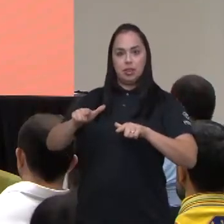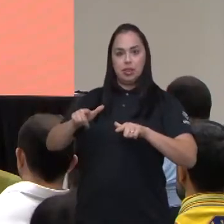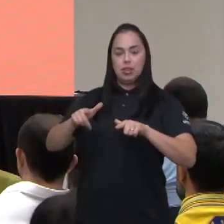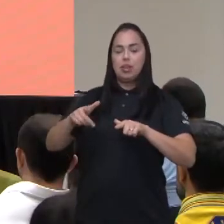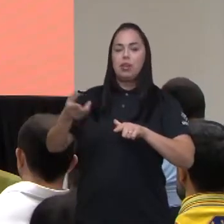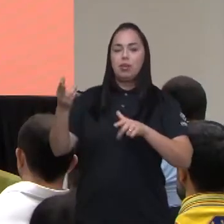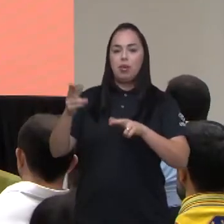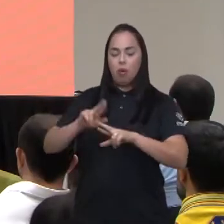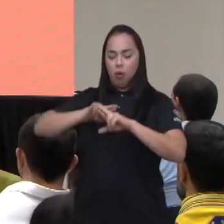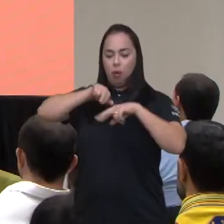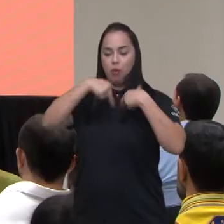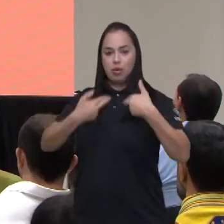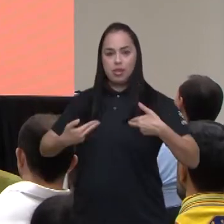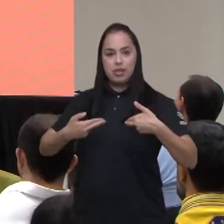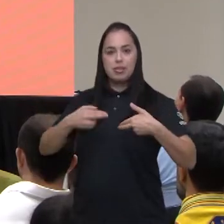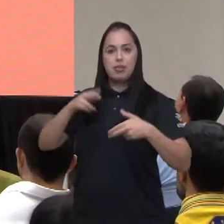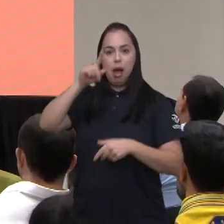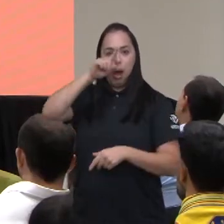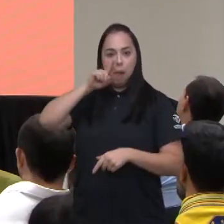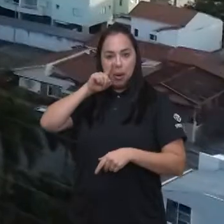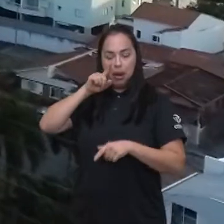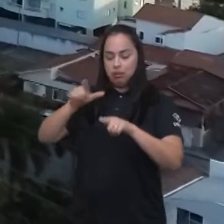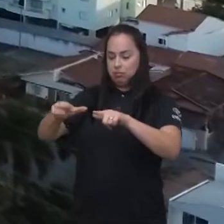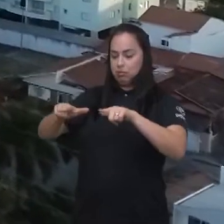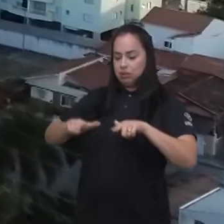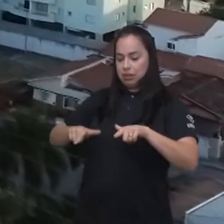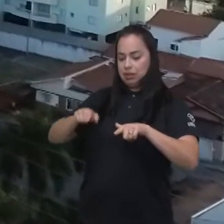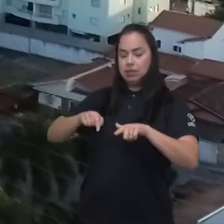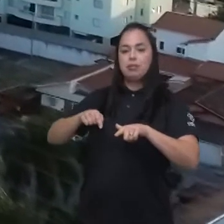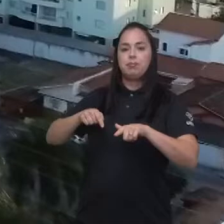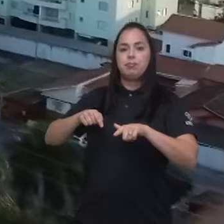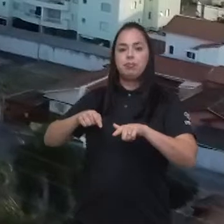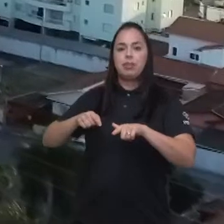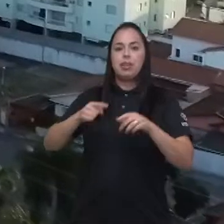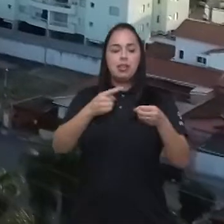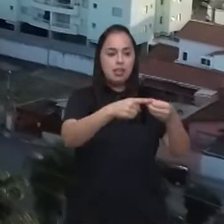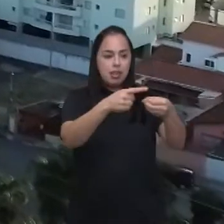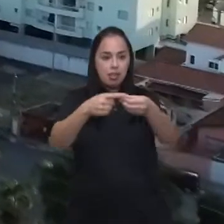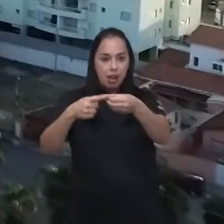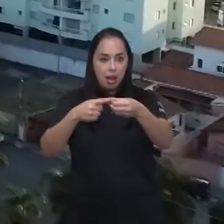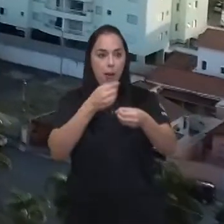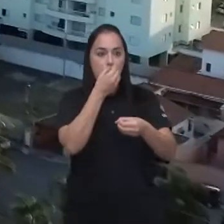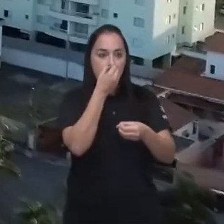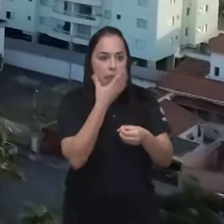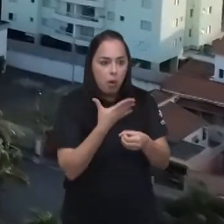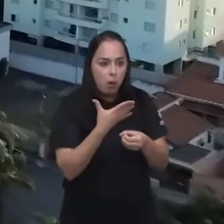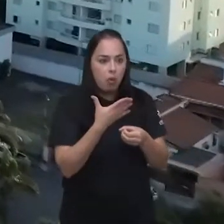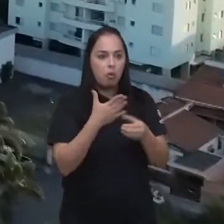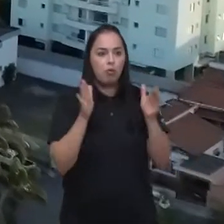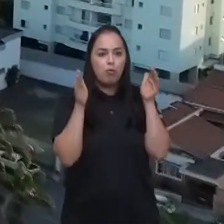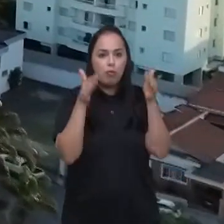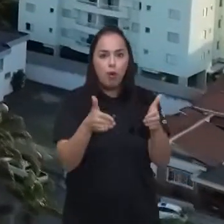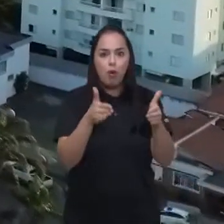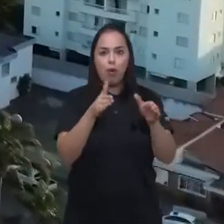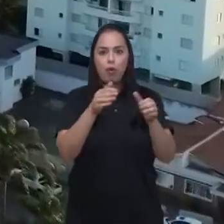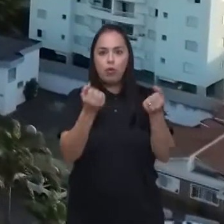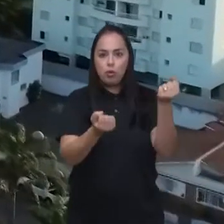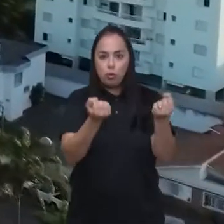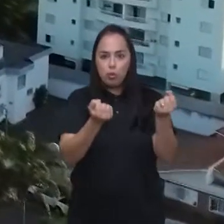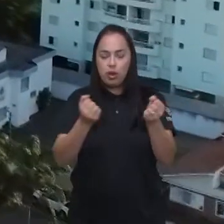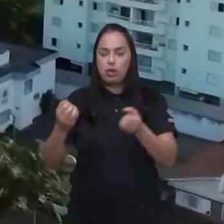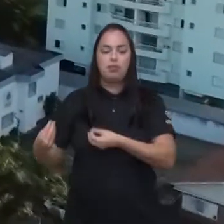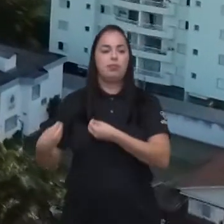amarelo do Observatório Nacional de Segurança Pública uma certificação que reconhece cidades com boas ações